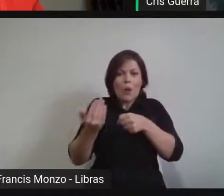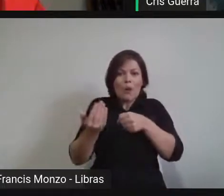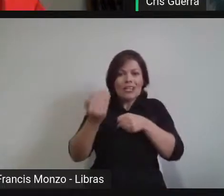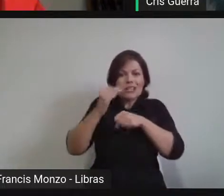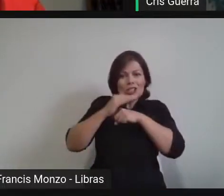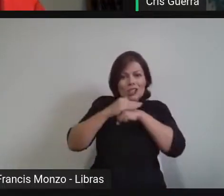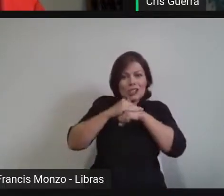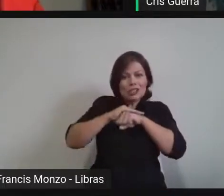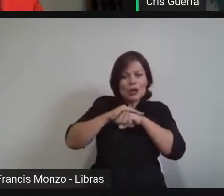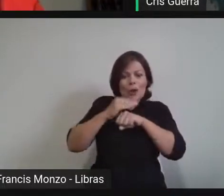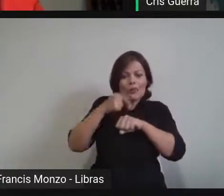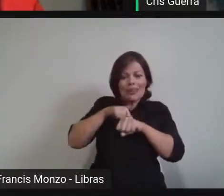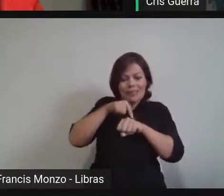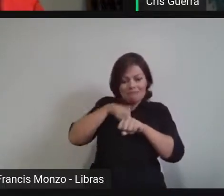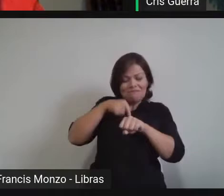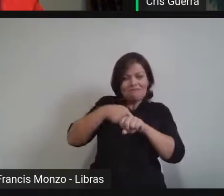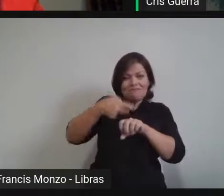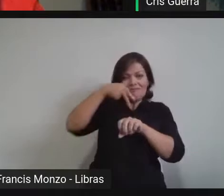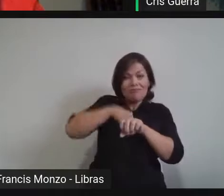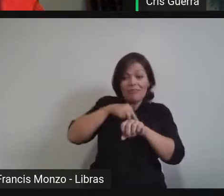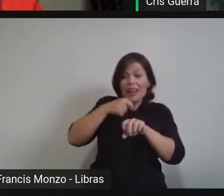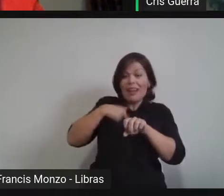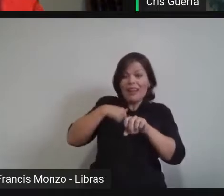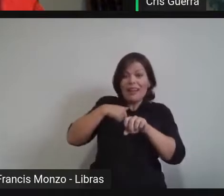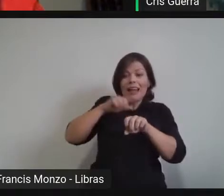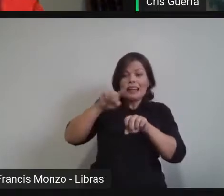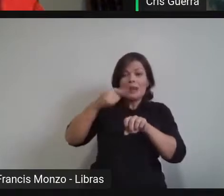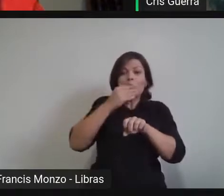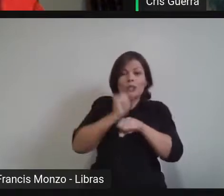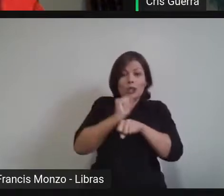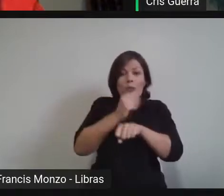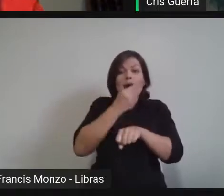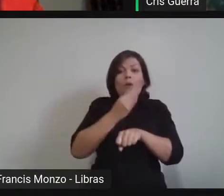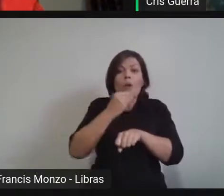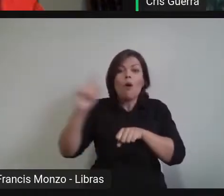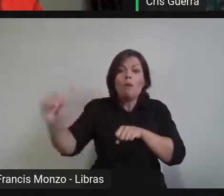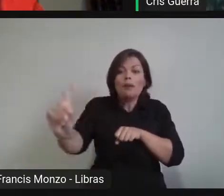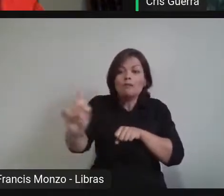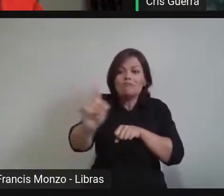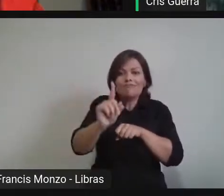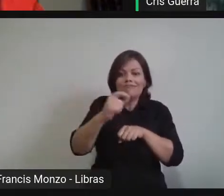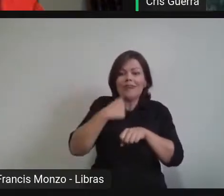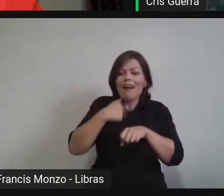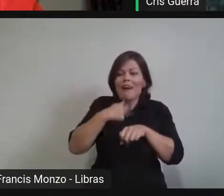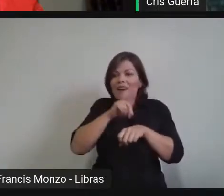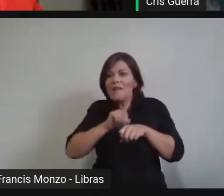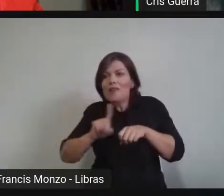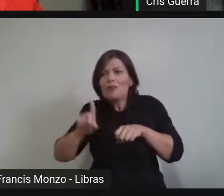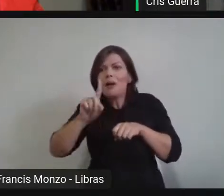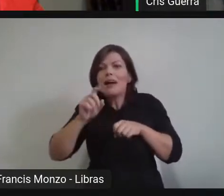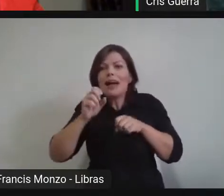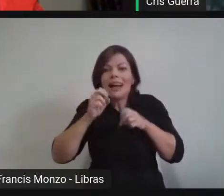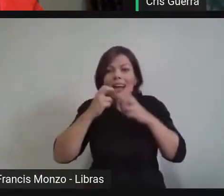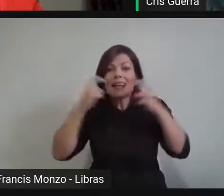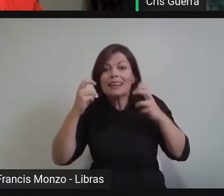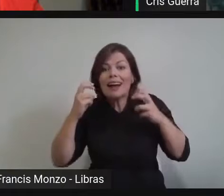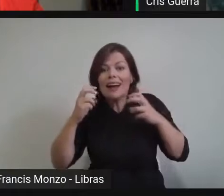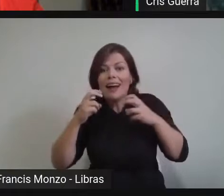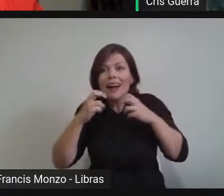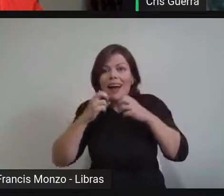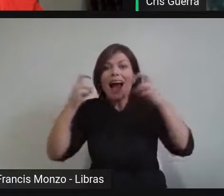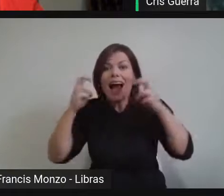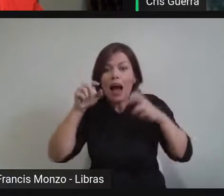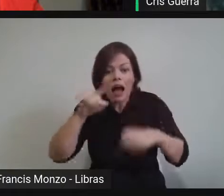grita bu, né? Aí sim você surpreende seu homem na cama, porque pelo amor de Deus, gente, ninguém aguenta isso. É muito chato esse papo, né? É